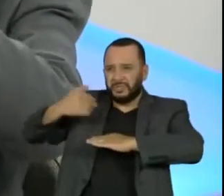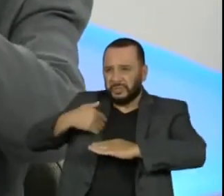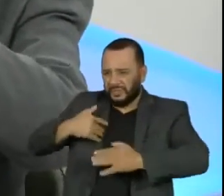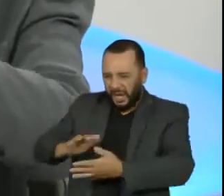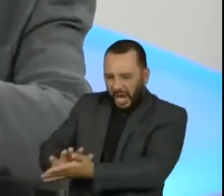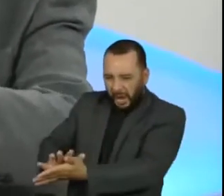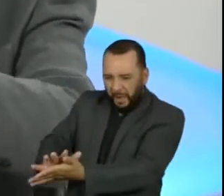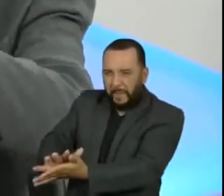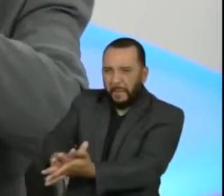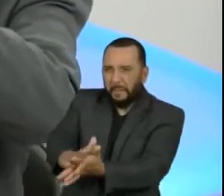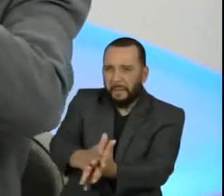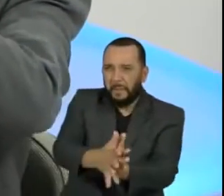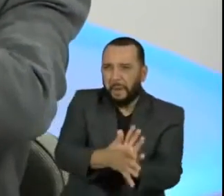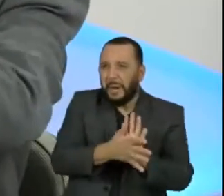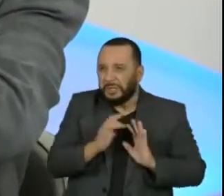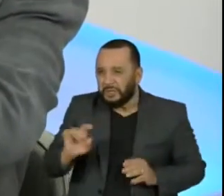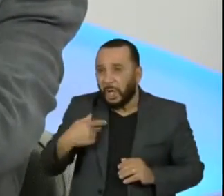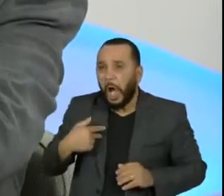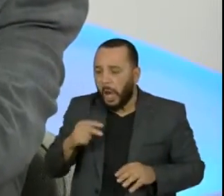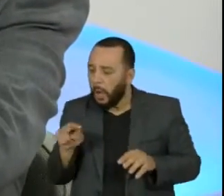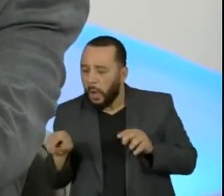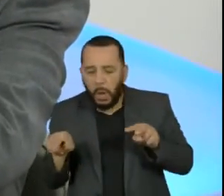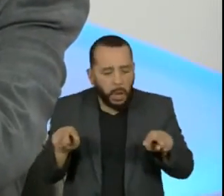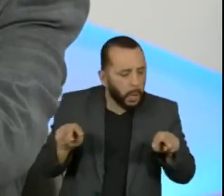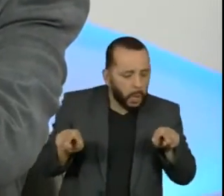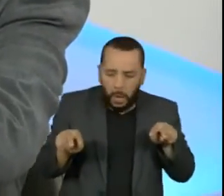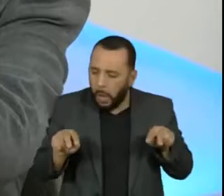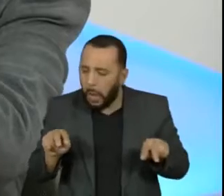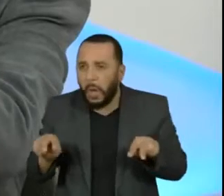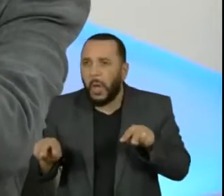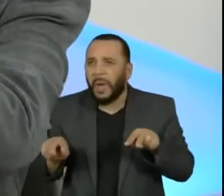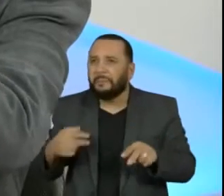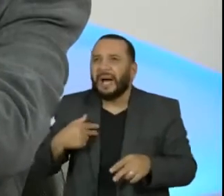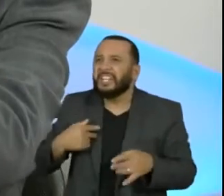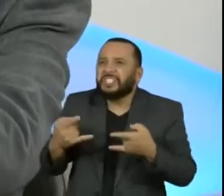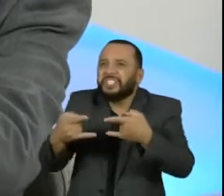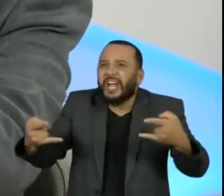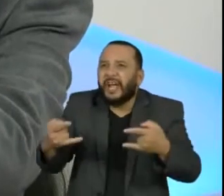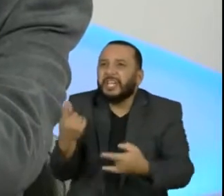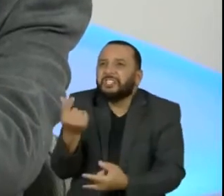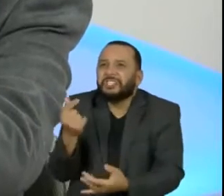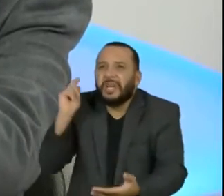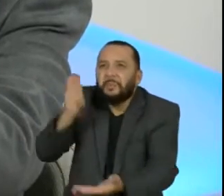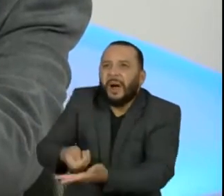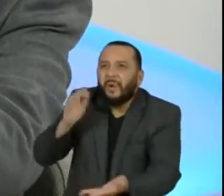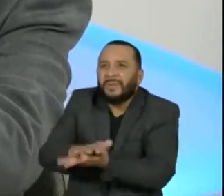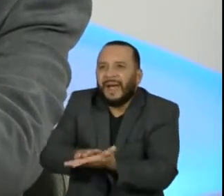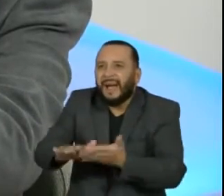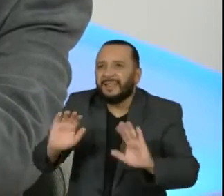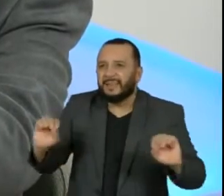fui educadamente receber o presidente da República, na porta lá do Aerolula.